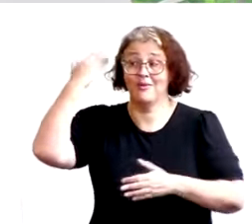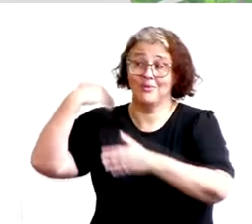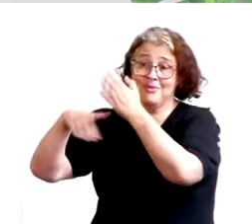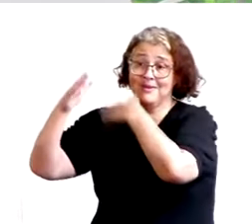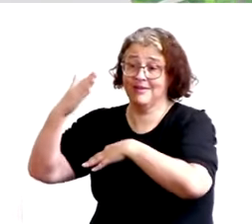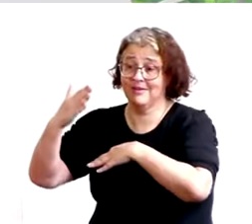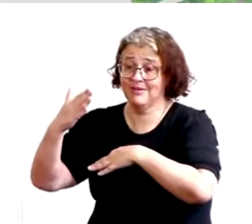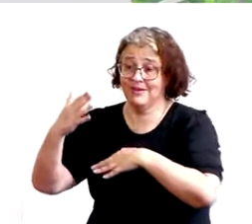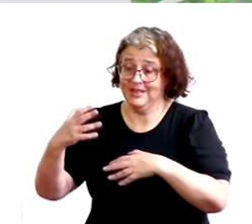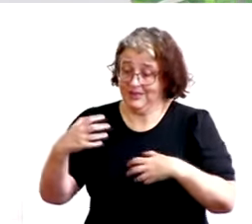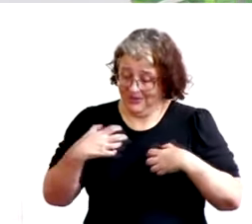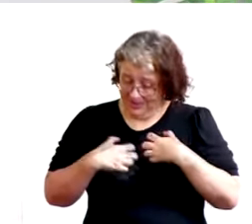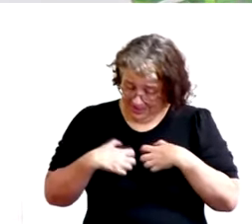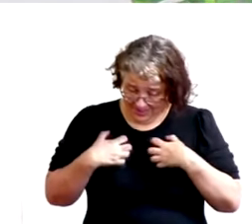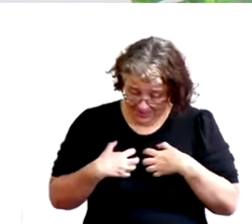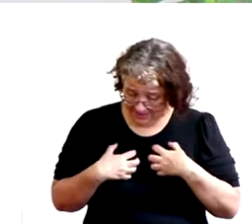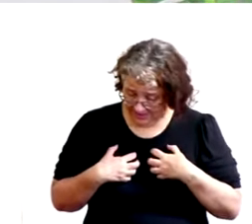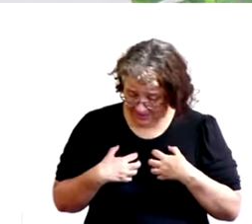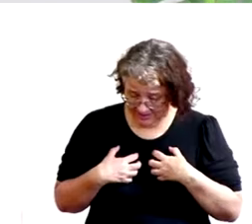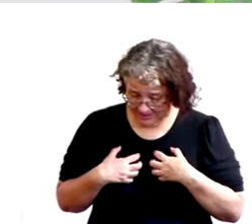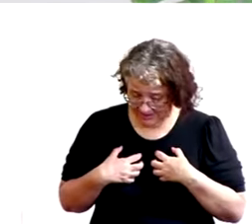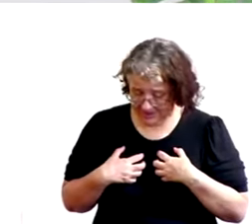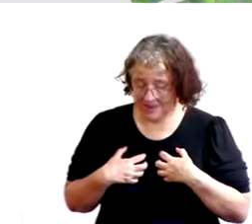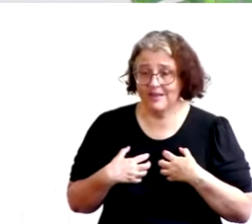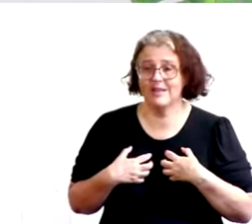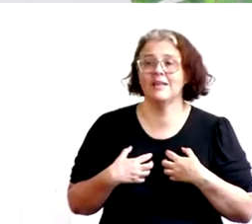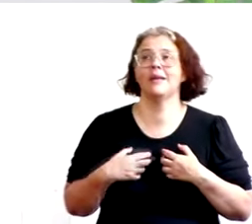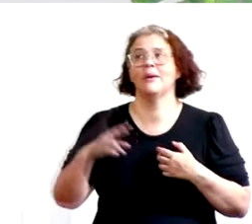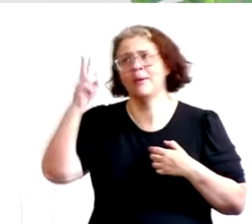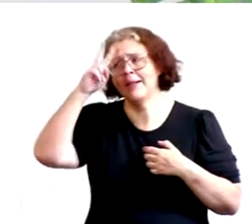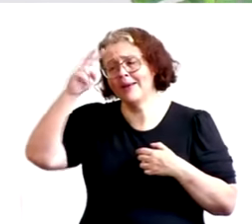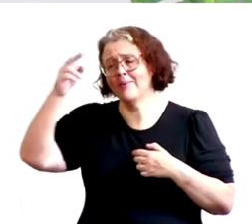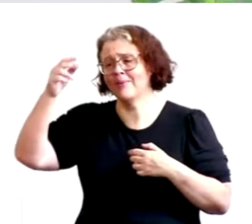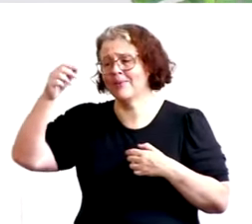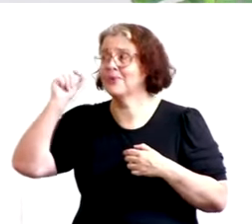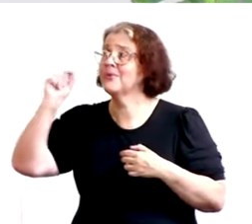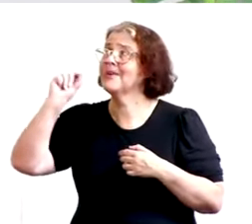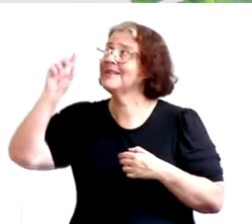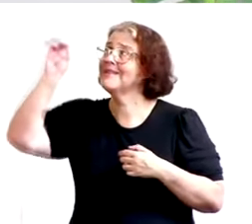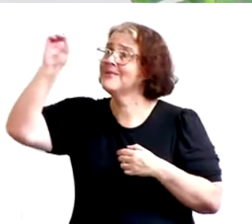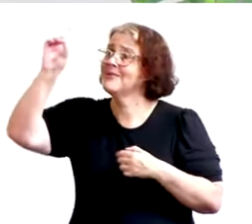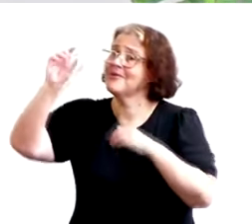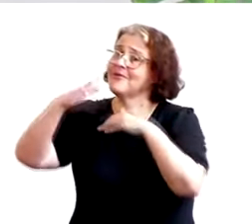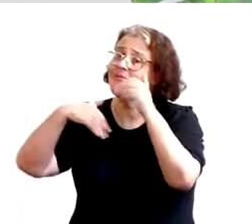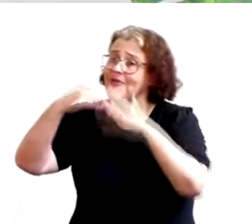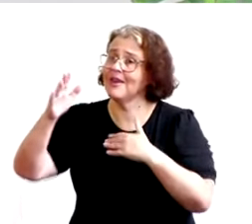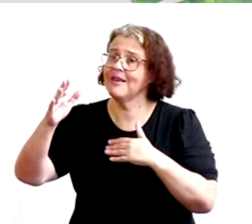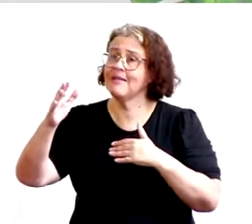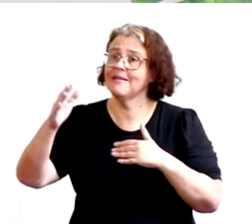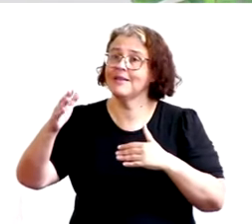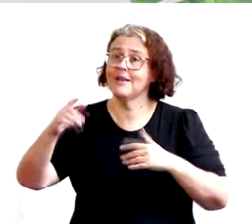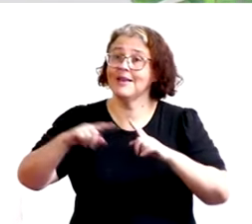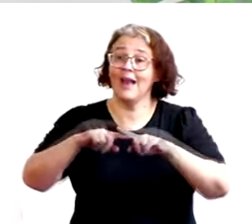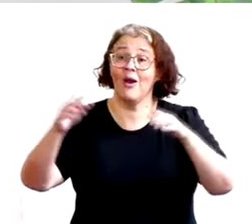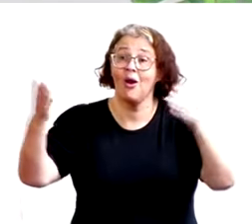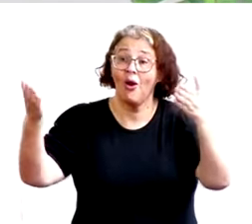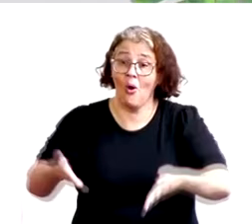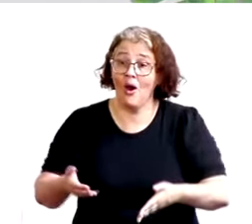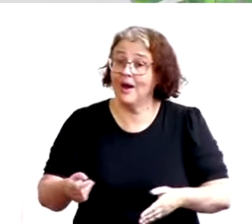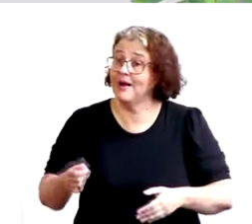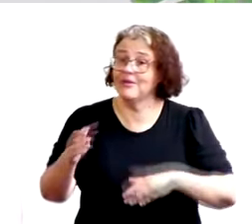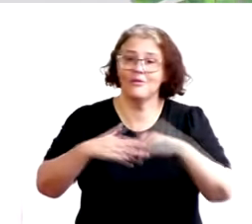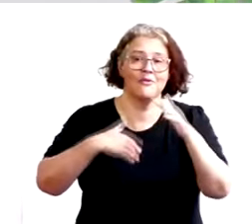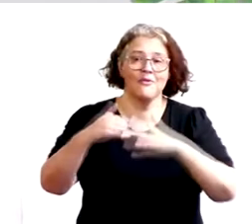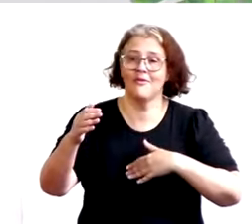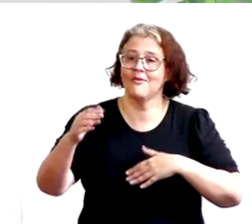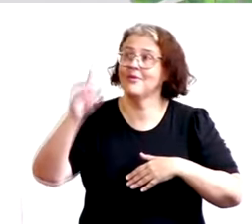atormento eu me recordo daquilo que Deus fez e o que ele não está fazendo mais na Perspectiva do salmista